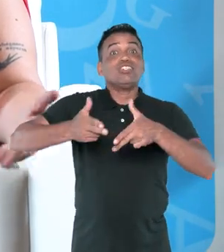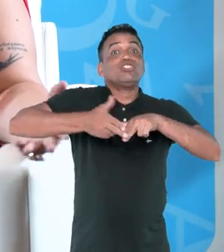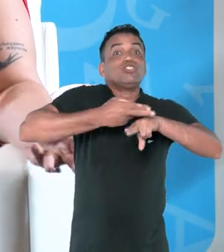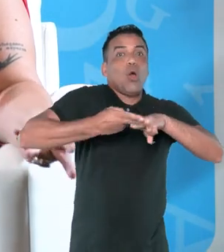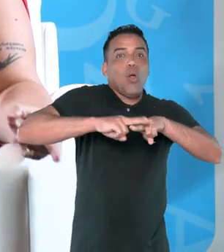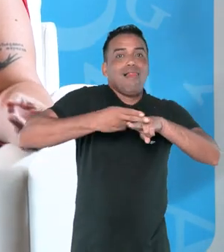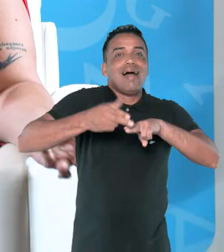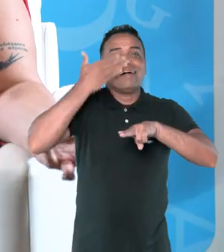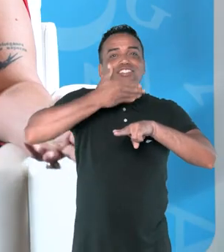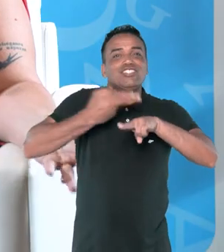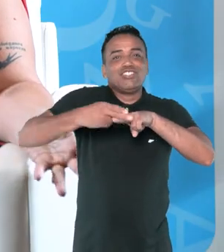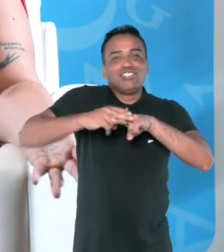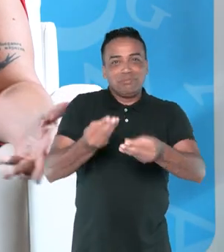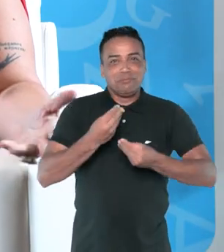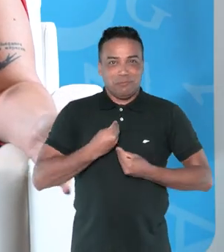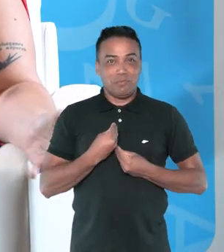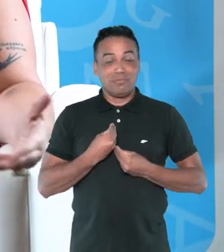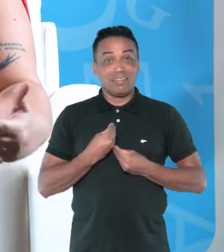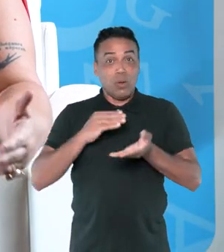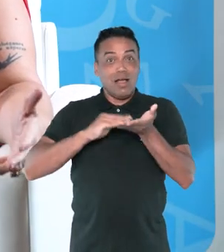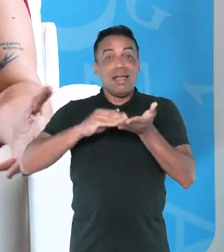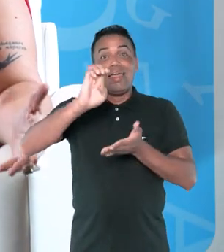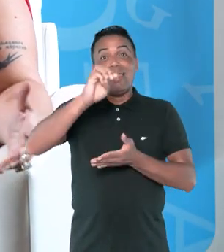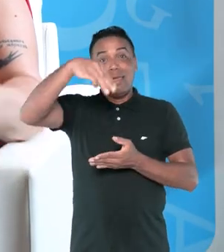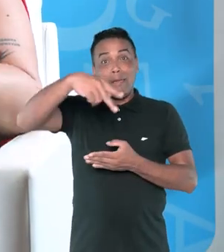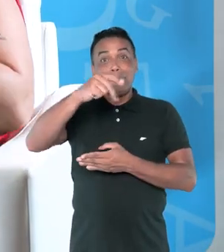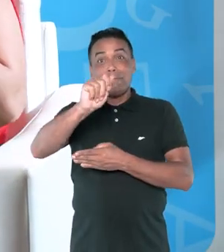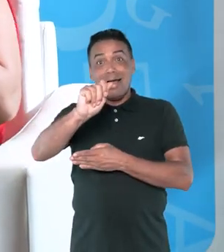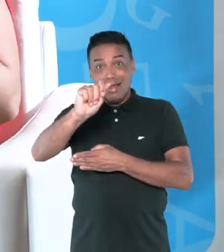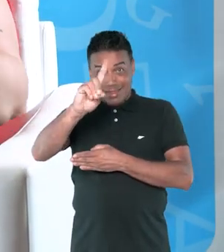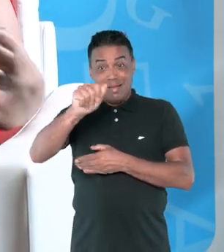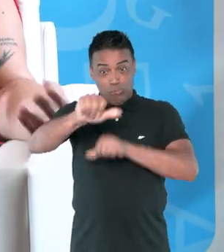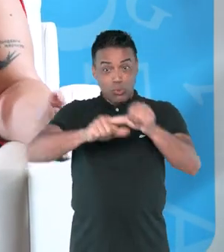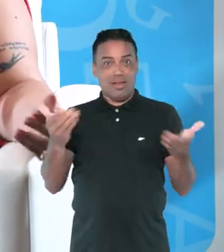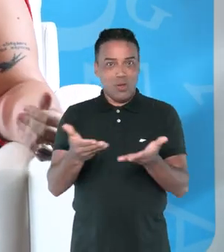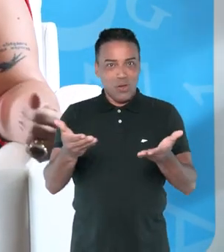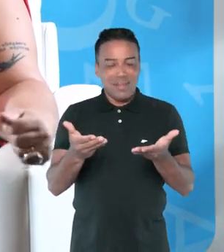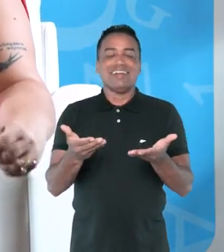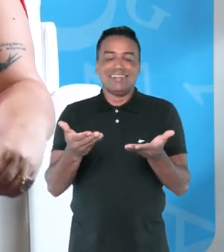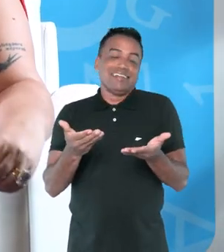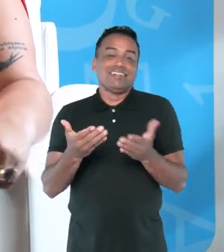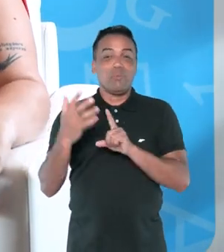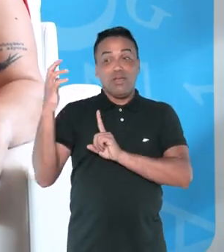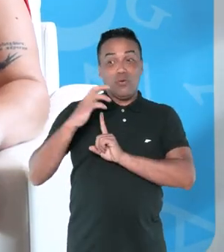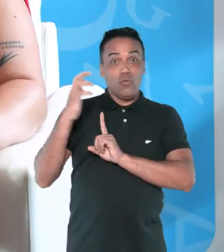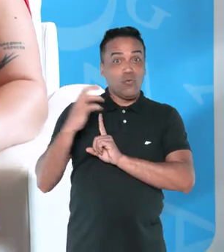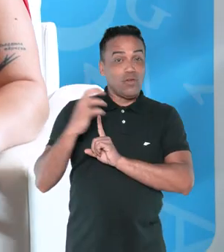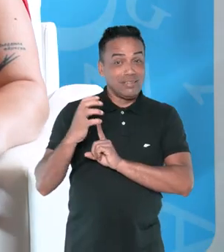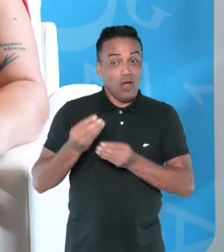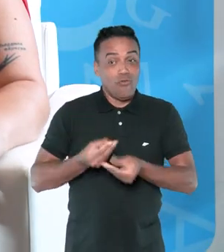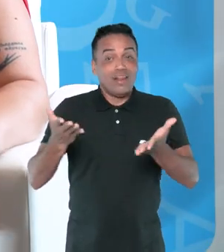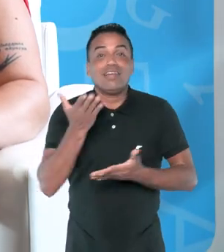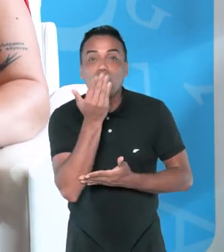seja, só mudou para empadinha, mas continua sendo fácil me convencer de alguma coisa